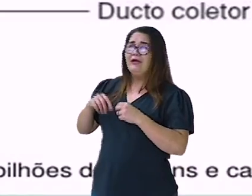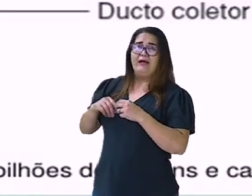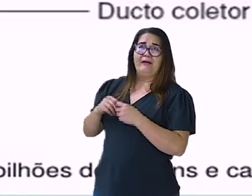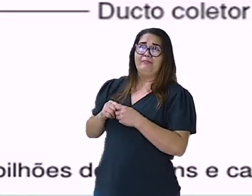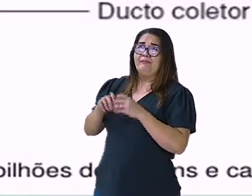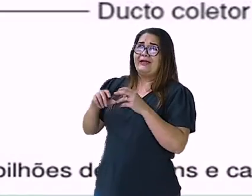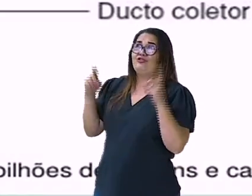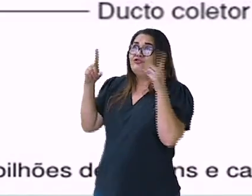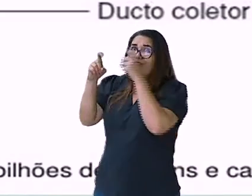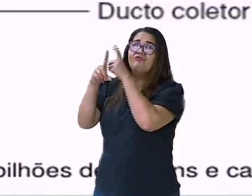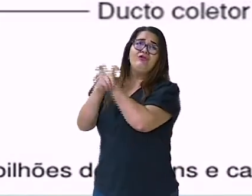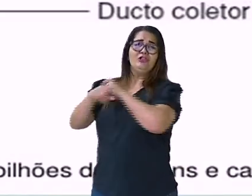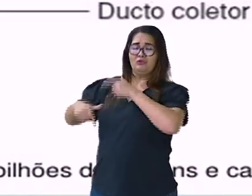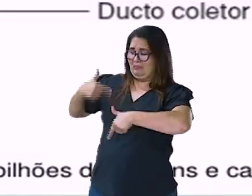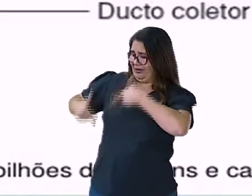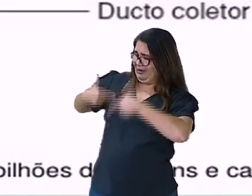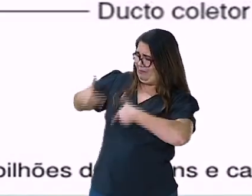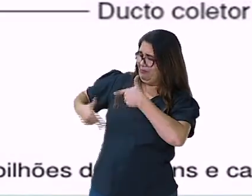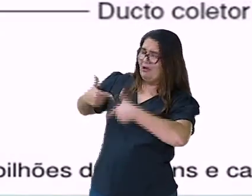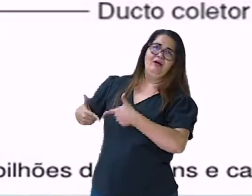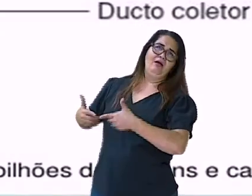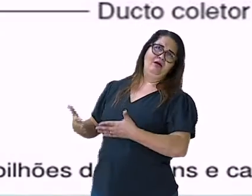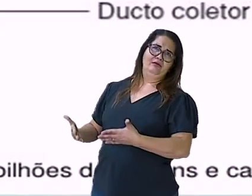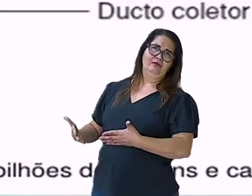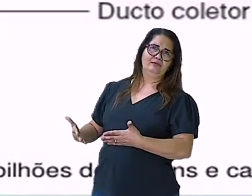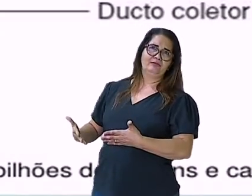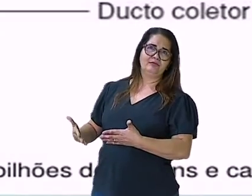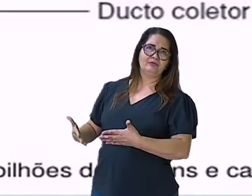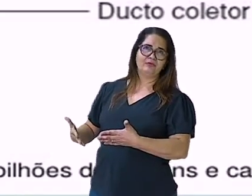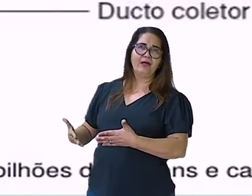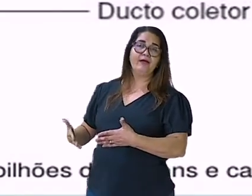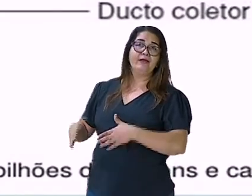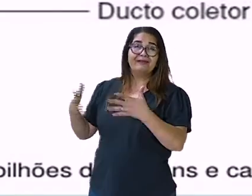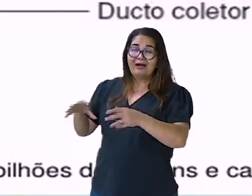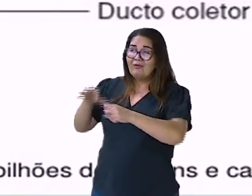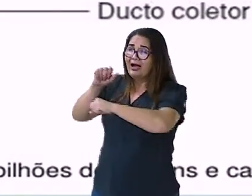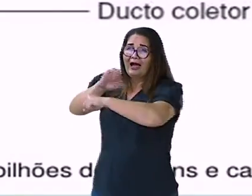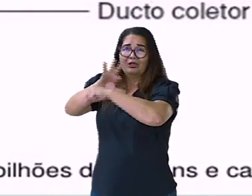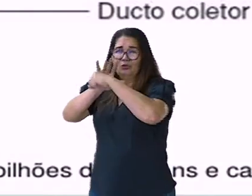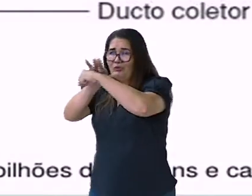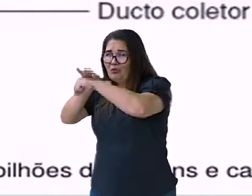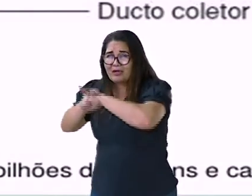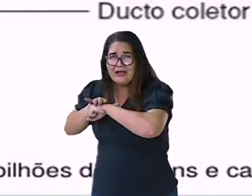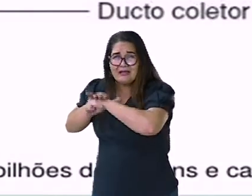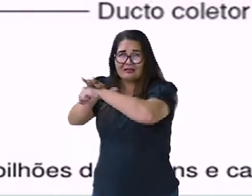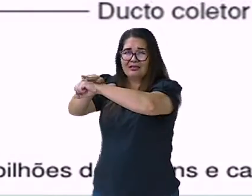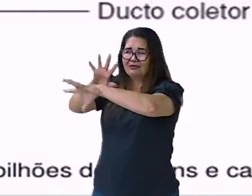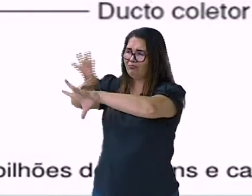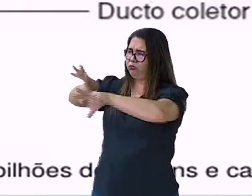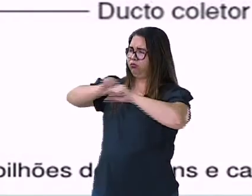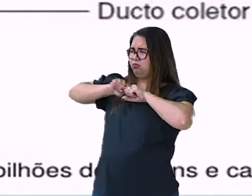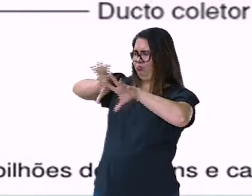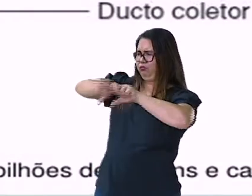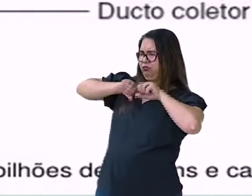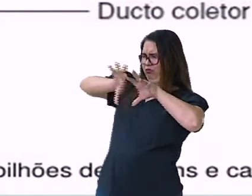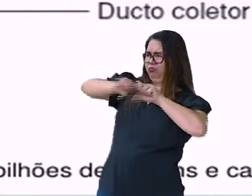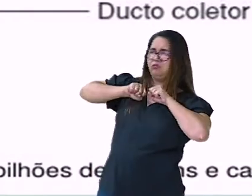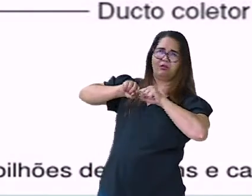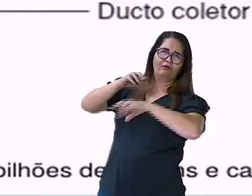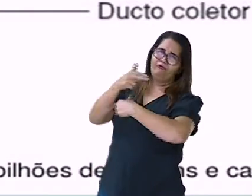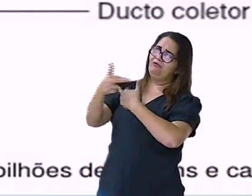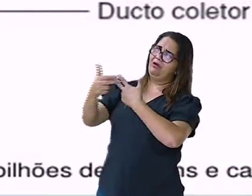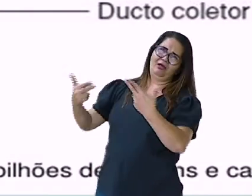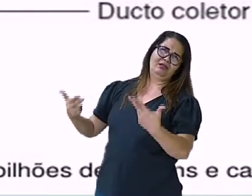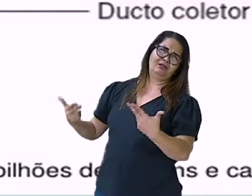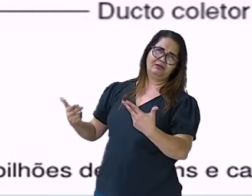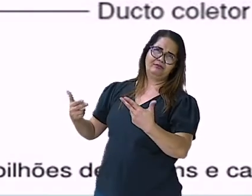água numa quantidade bacana, para fazer com que esse fluido consiga retirar de maneira mais